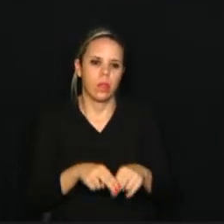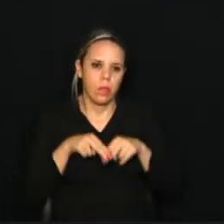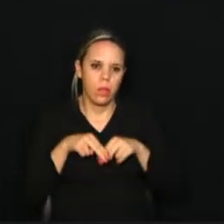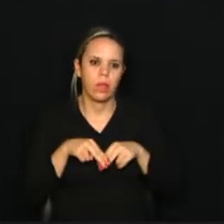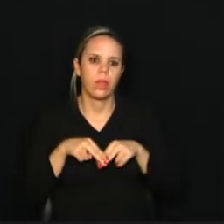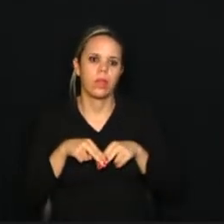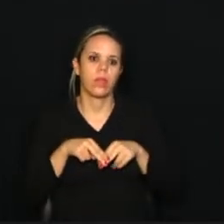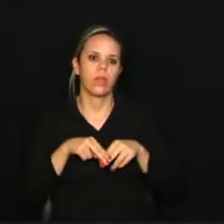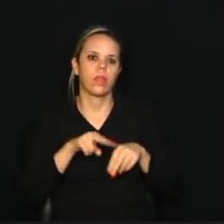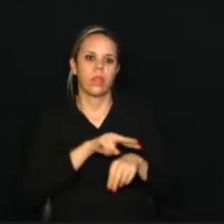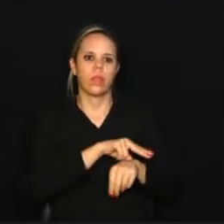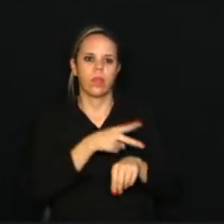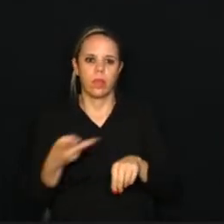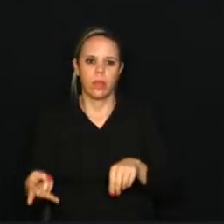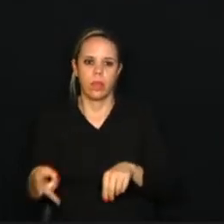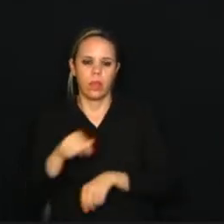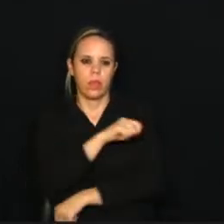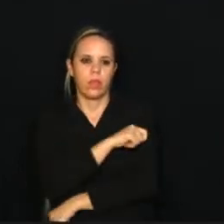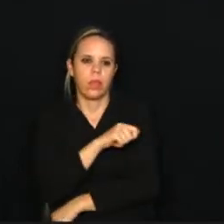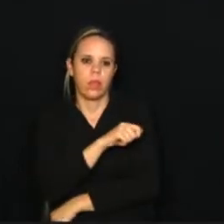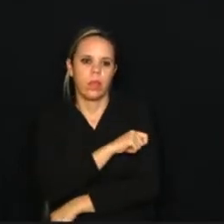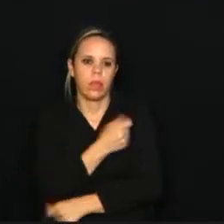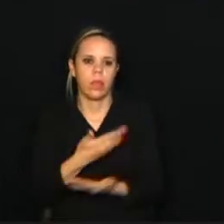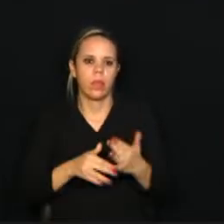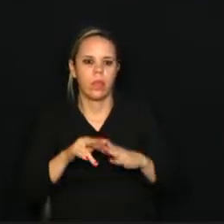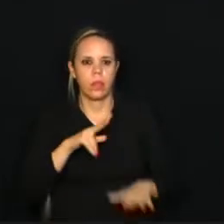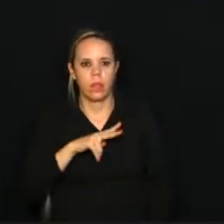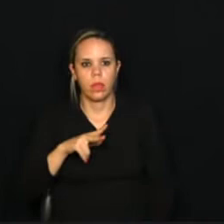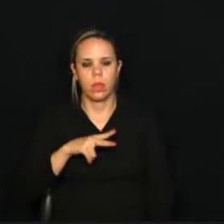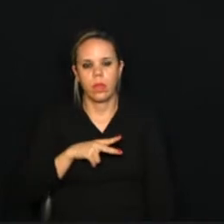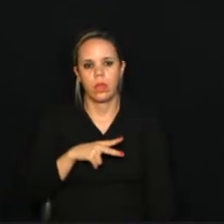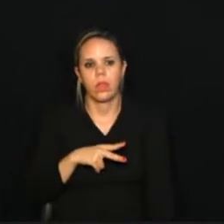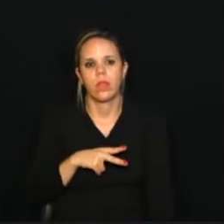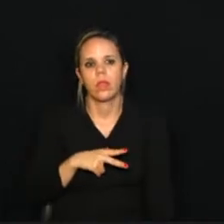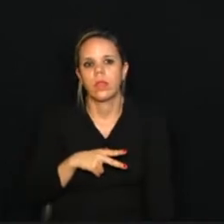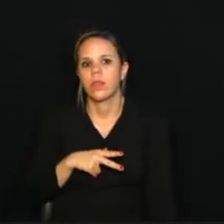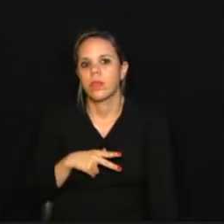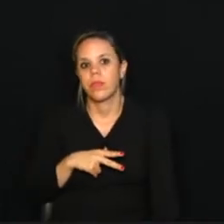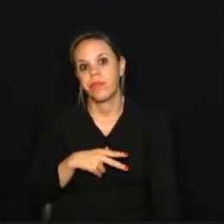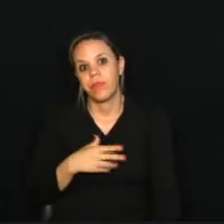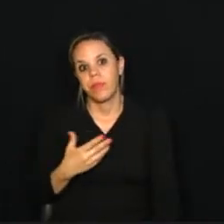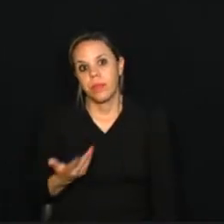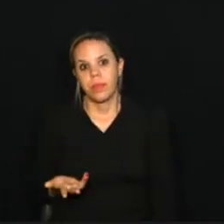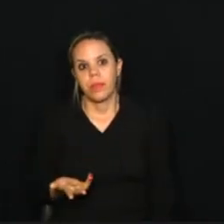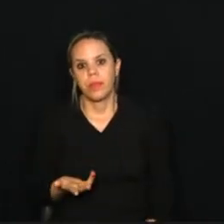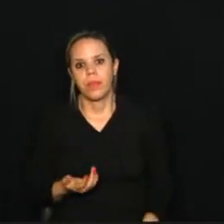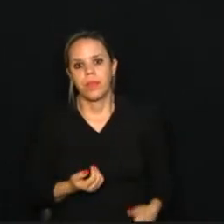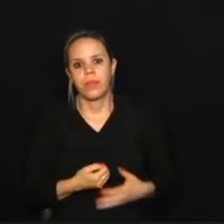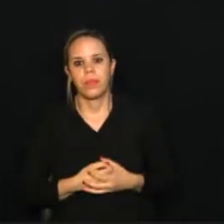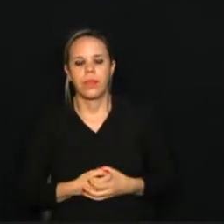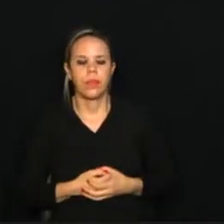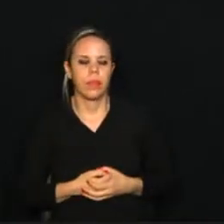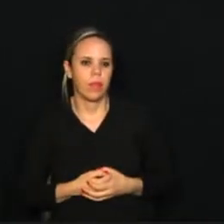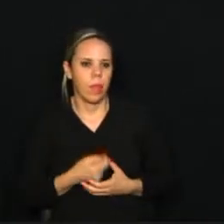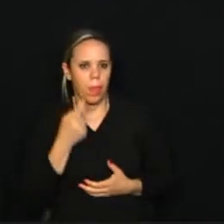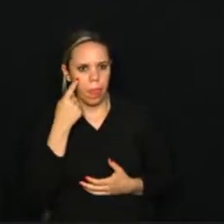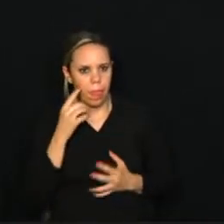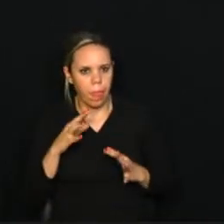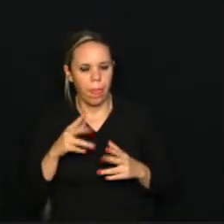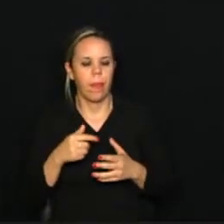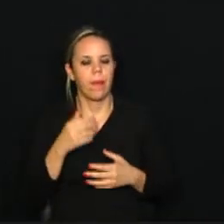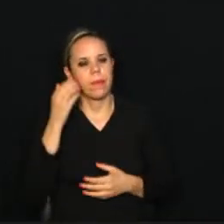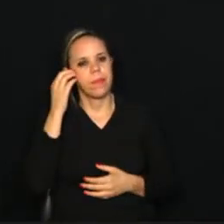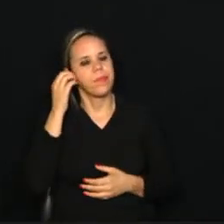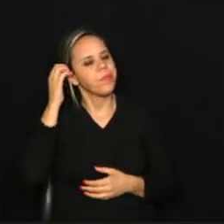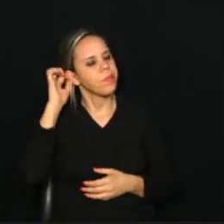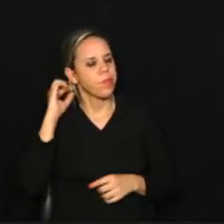transferência de alunos, inclusive de escolas particulares. Então, vejam que há toda